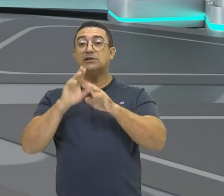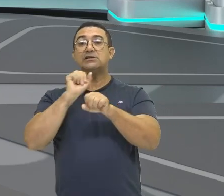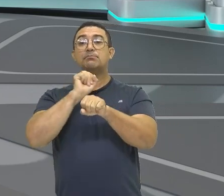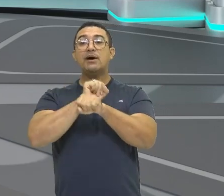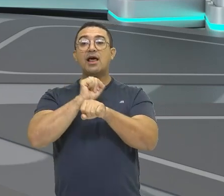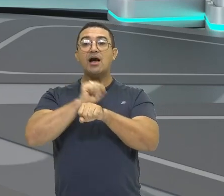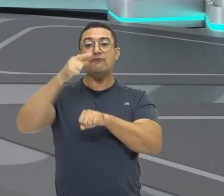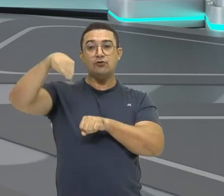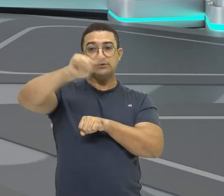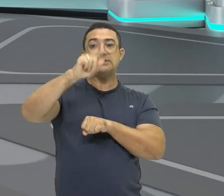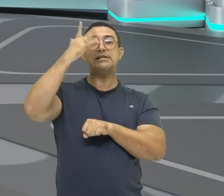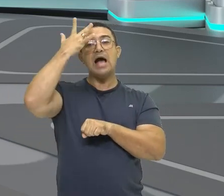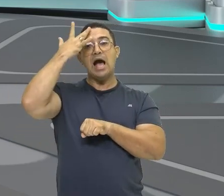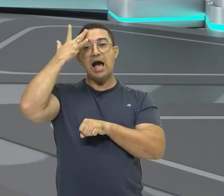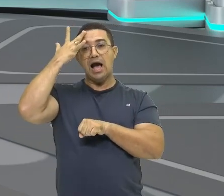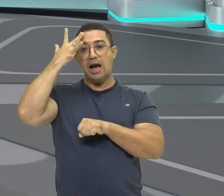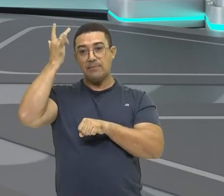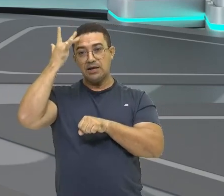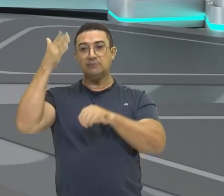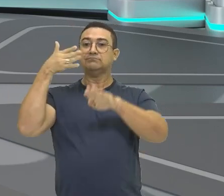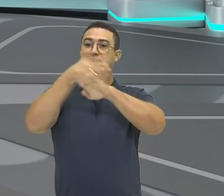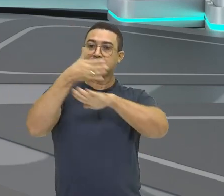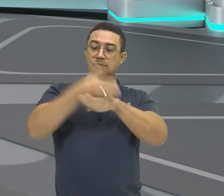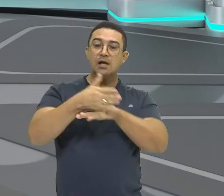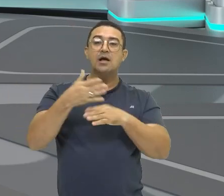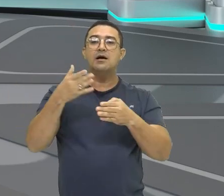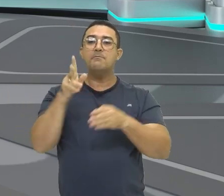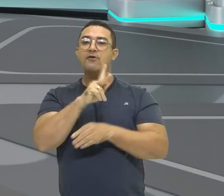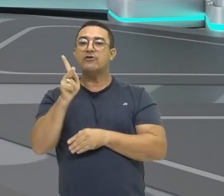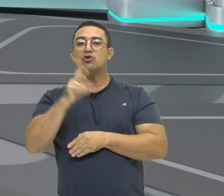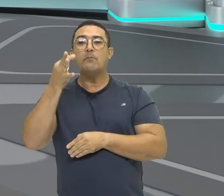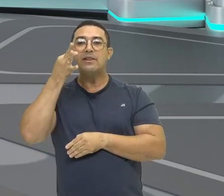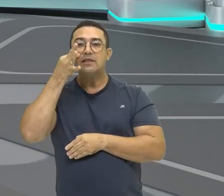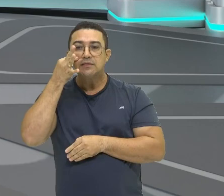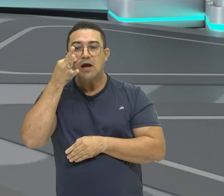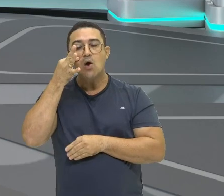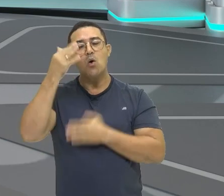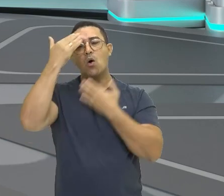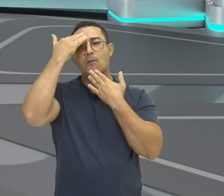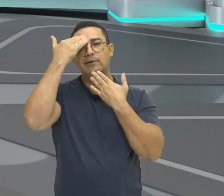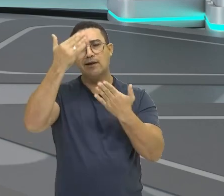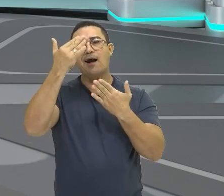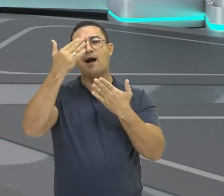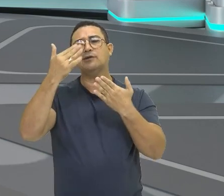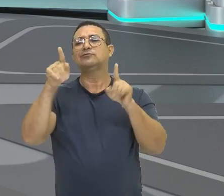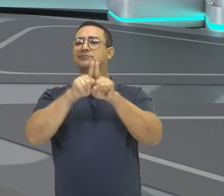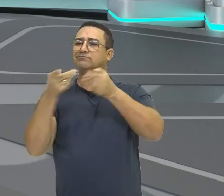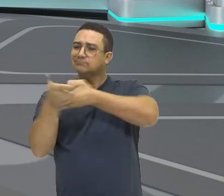participação de vocês na manhã, professores presenciais. Muito obrigado pela participação de